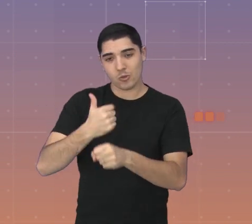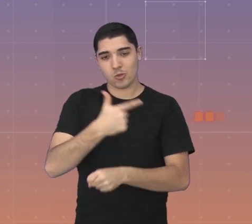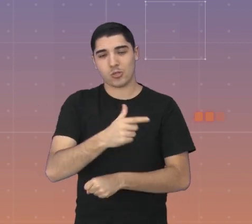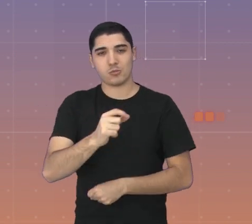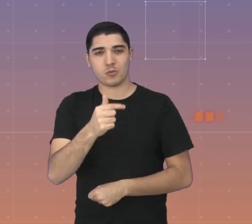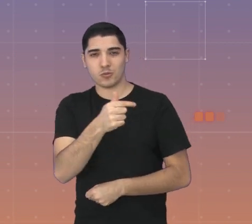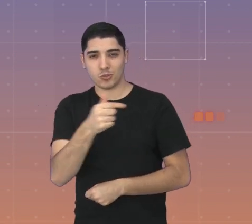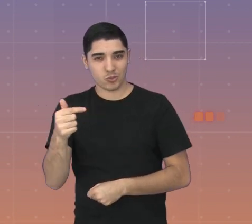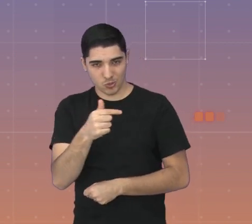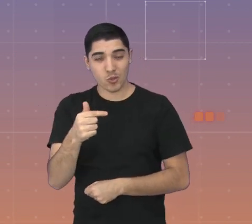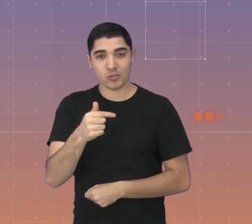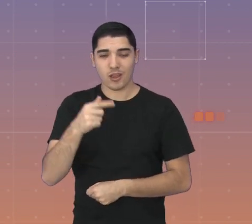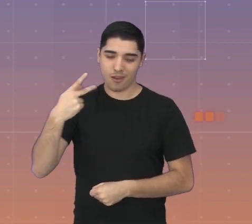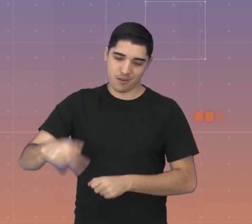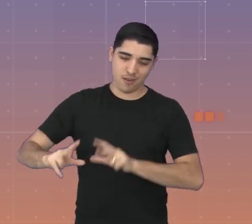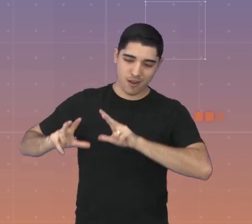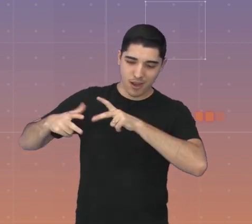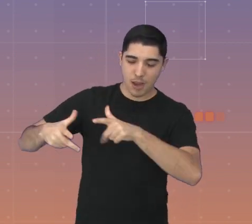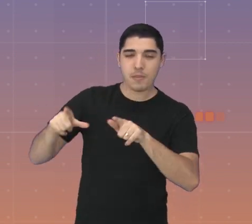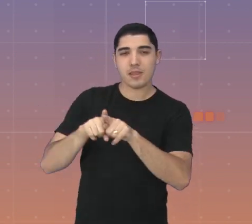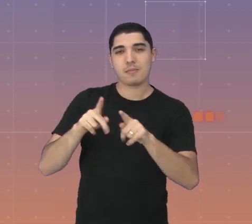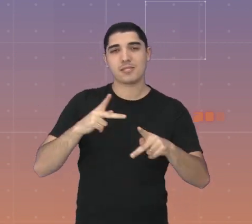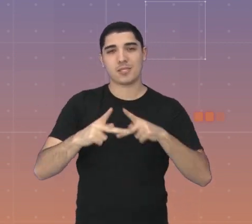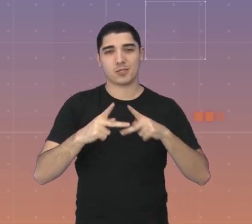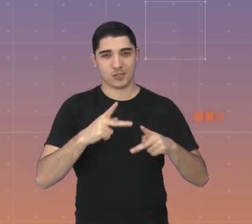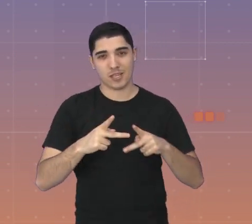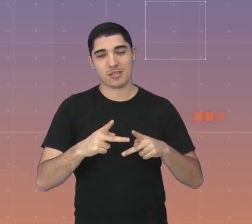ano de 2022 na Câmara e na